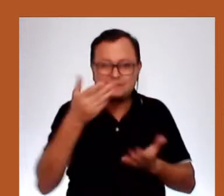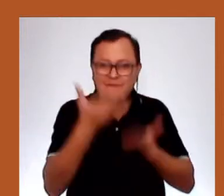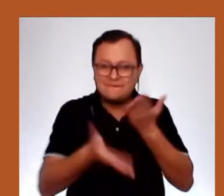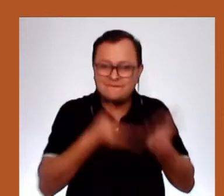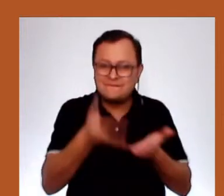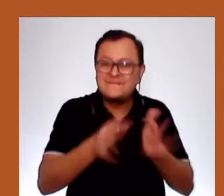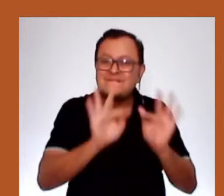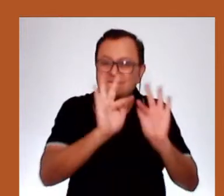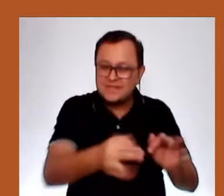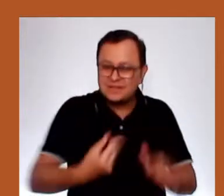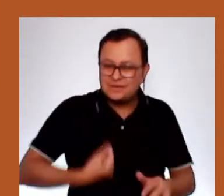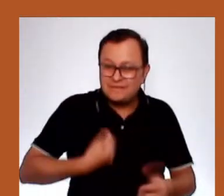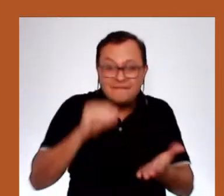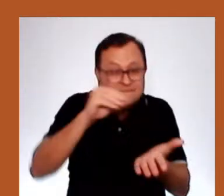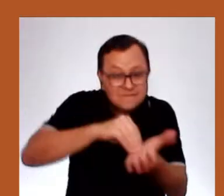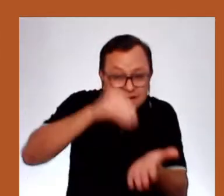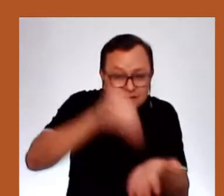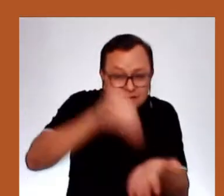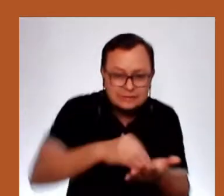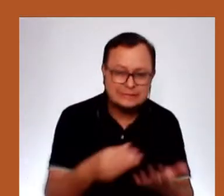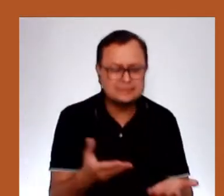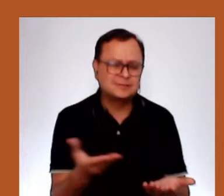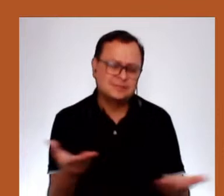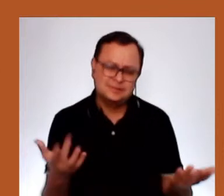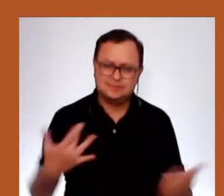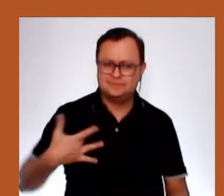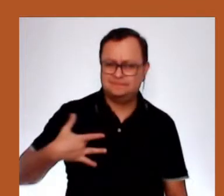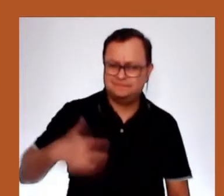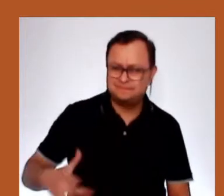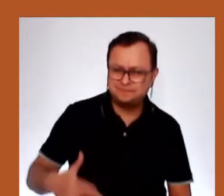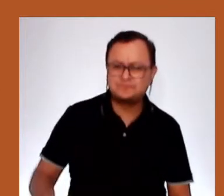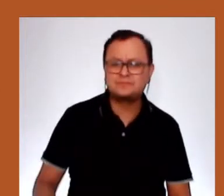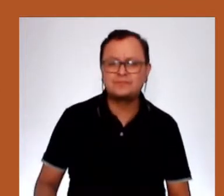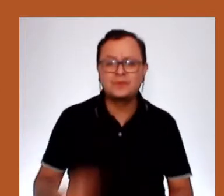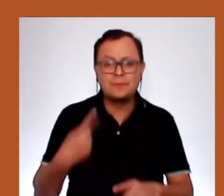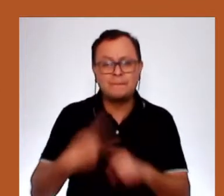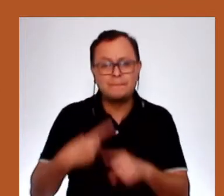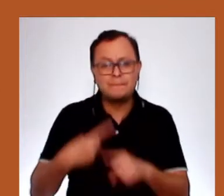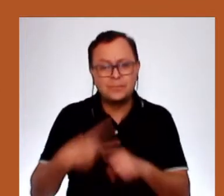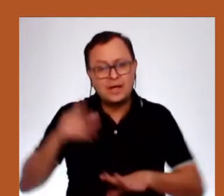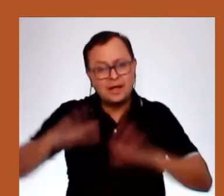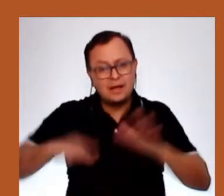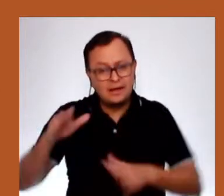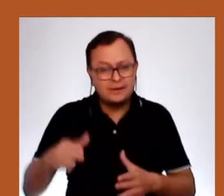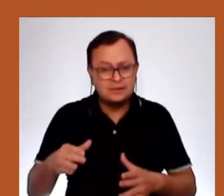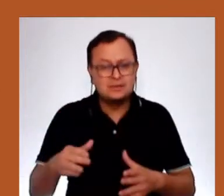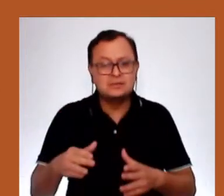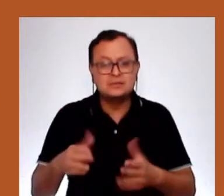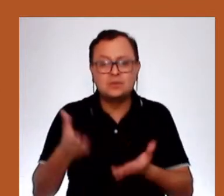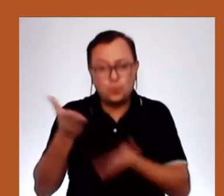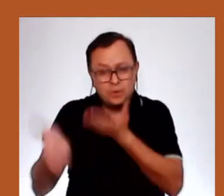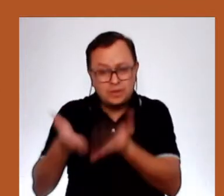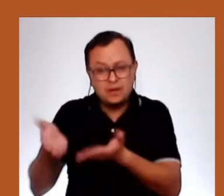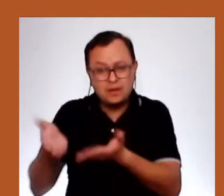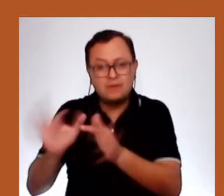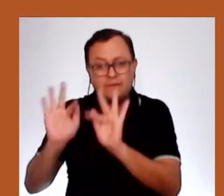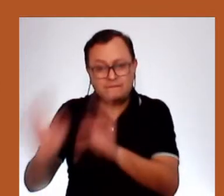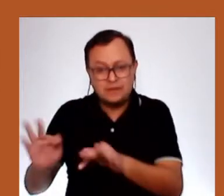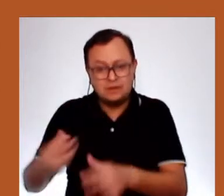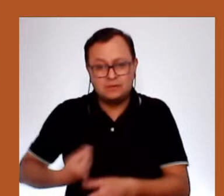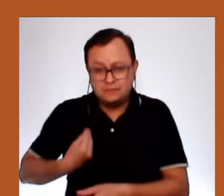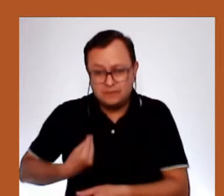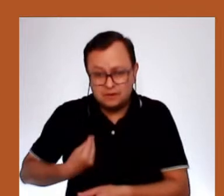agora e ainda estão por acontecer por simples falta de vontade política de cuidado paliativo ser uma política pública,